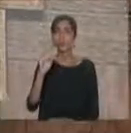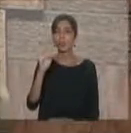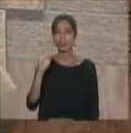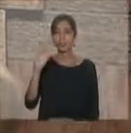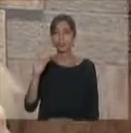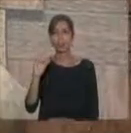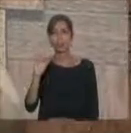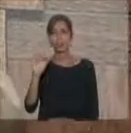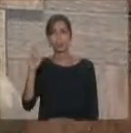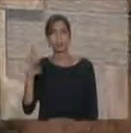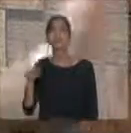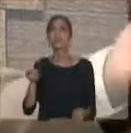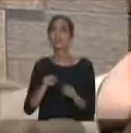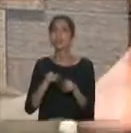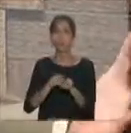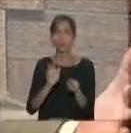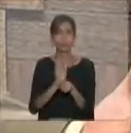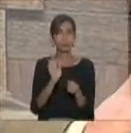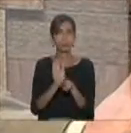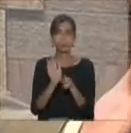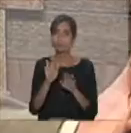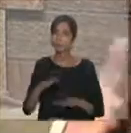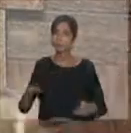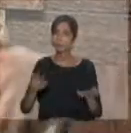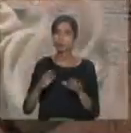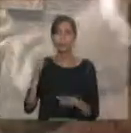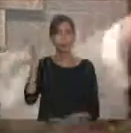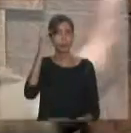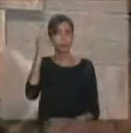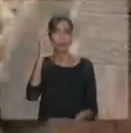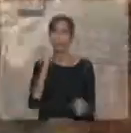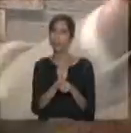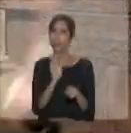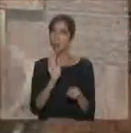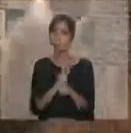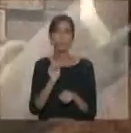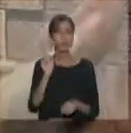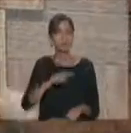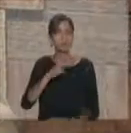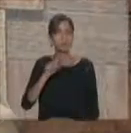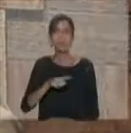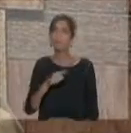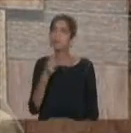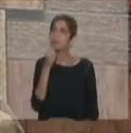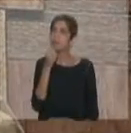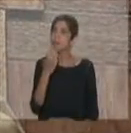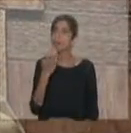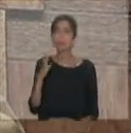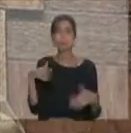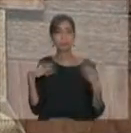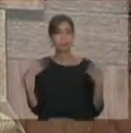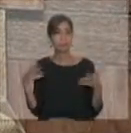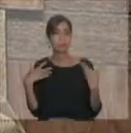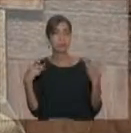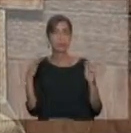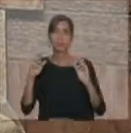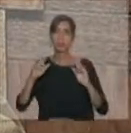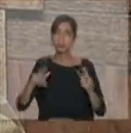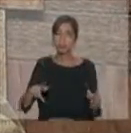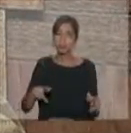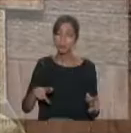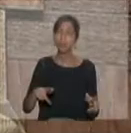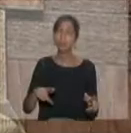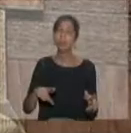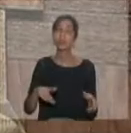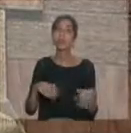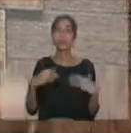Guarnieri colaborava, todo mundo de São Paulo colaborava. Era uma coisa assim muito despojada, né?